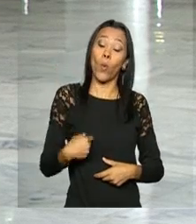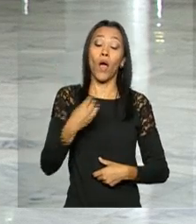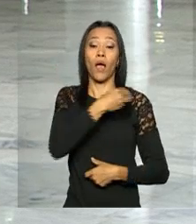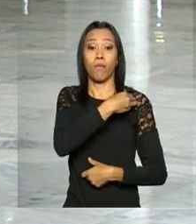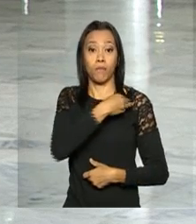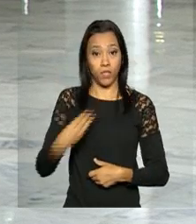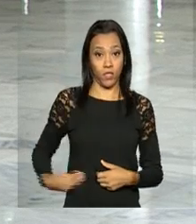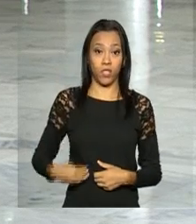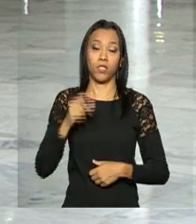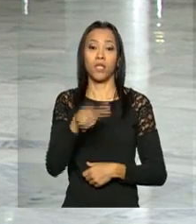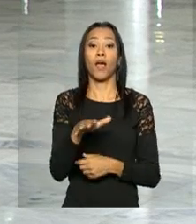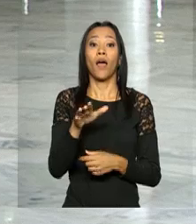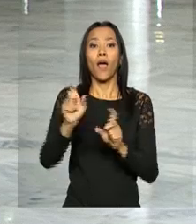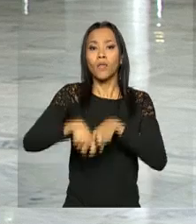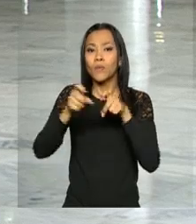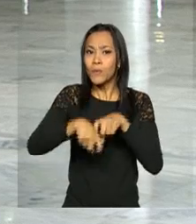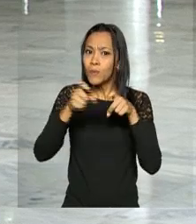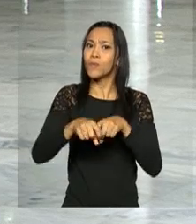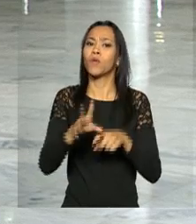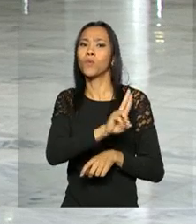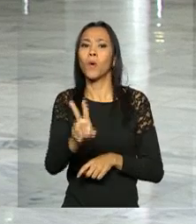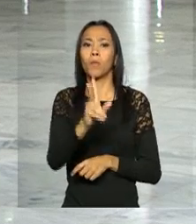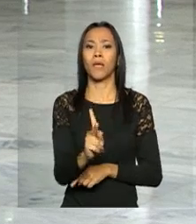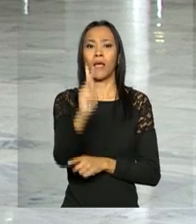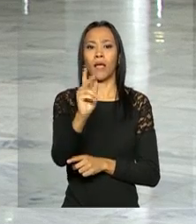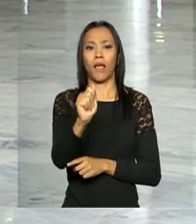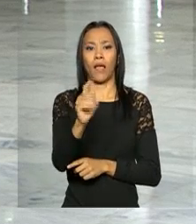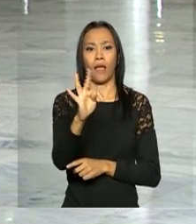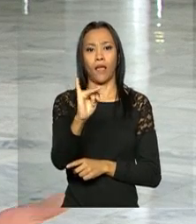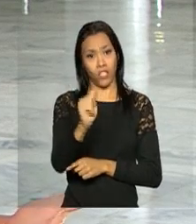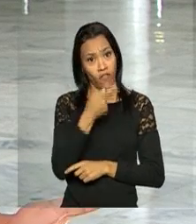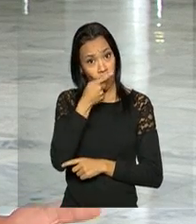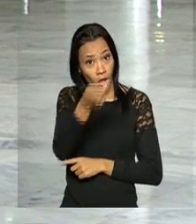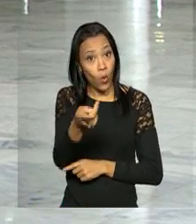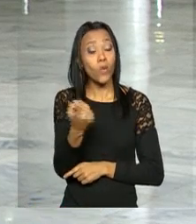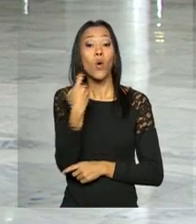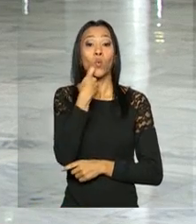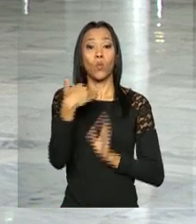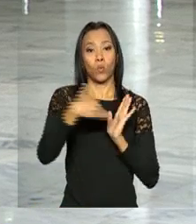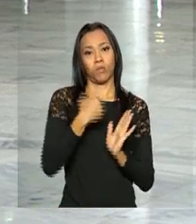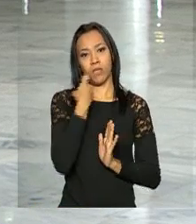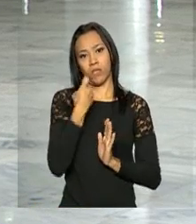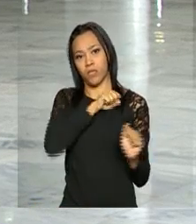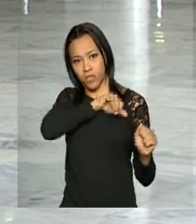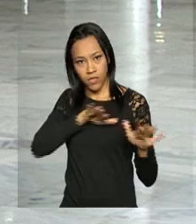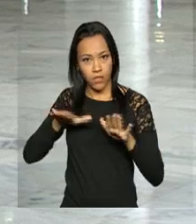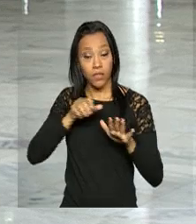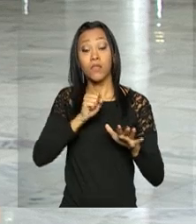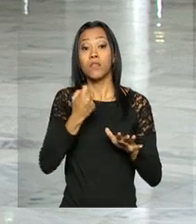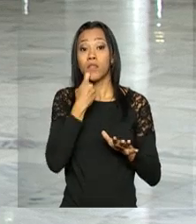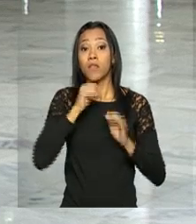Abreu, durante o Dia Nacional de Mobilização da Educação contra o Zika na última sexta-feira. E olha só, Jaime,